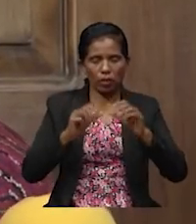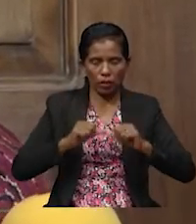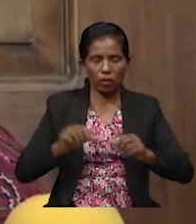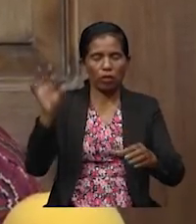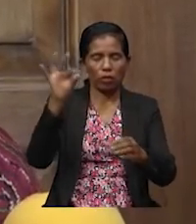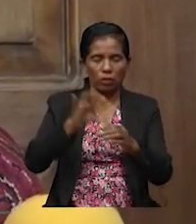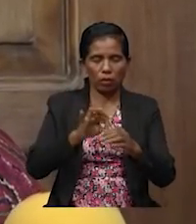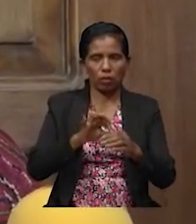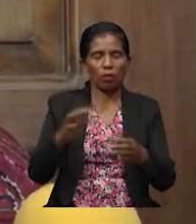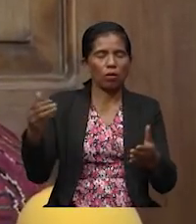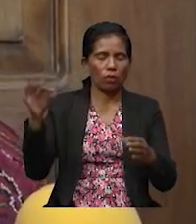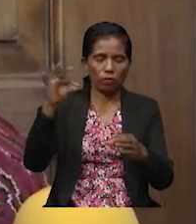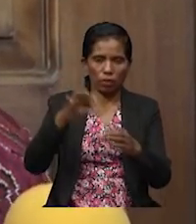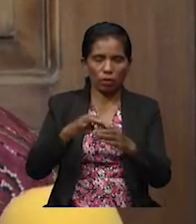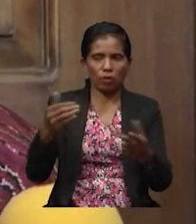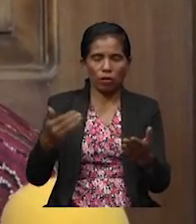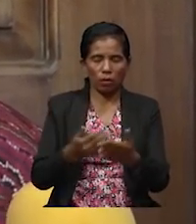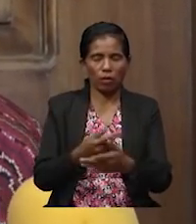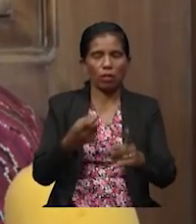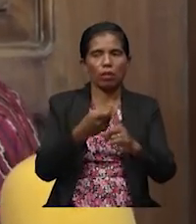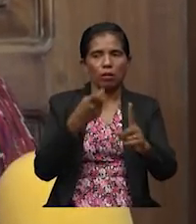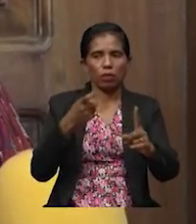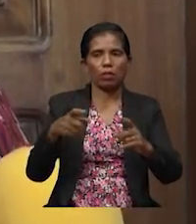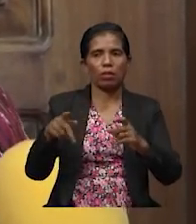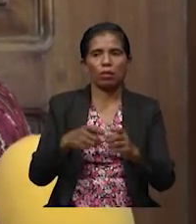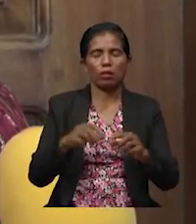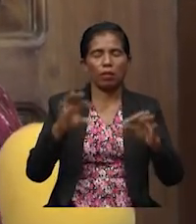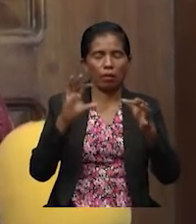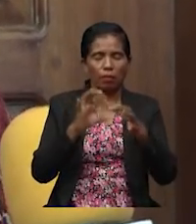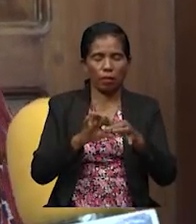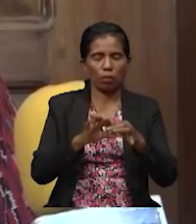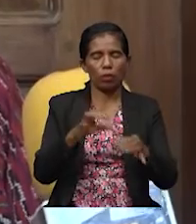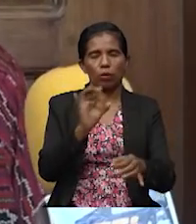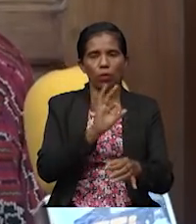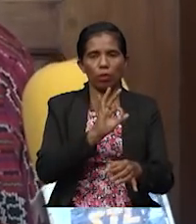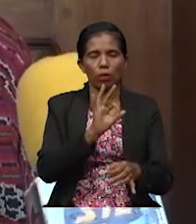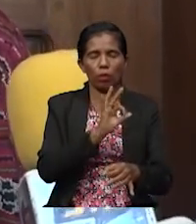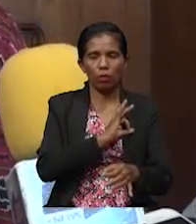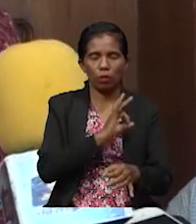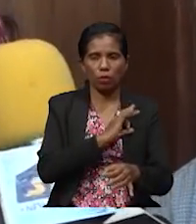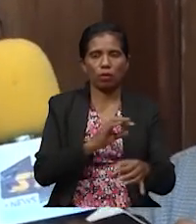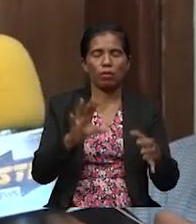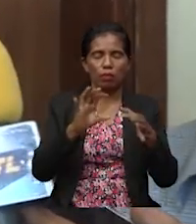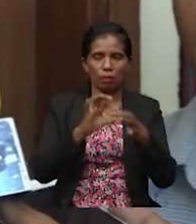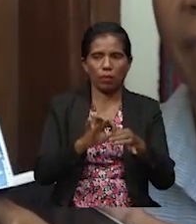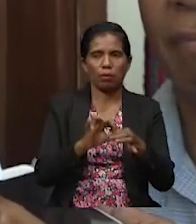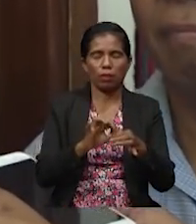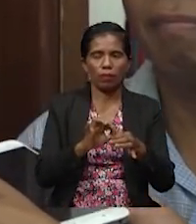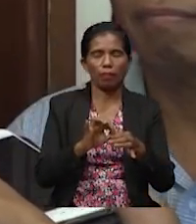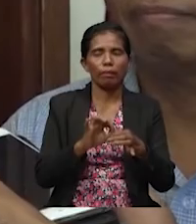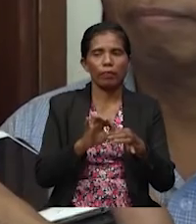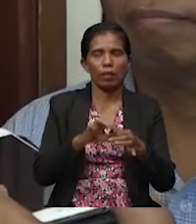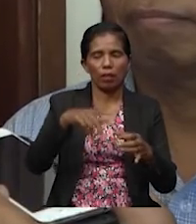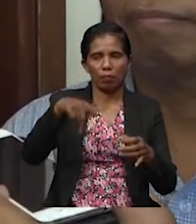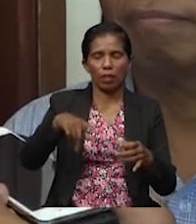os votos fontam, sem mais os membros conto, membros